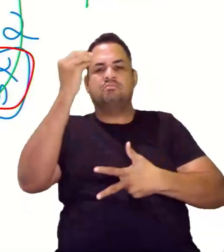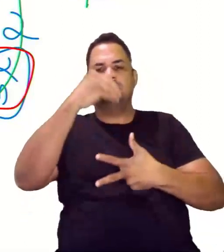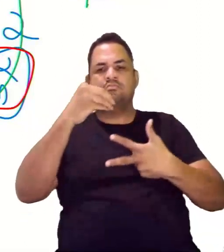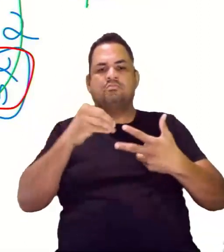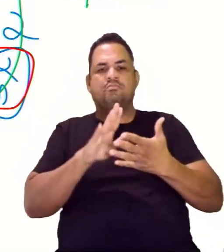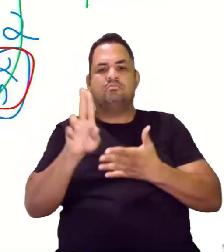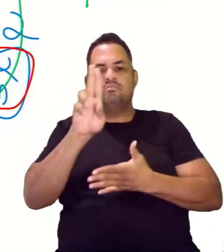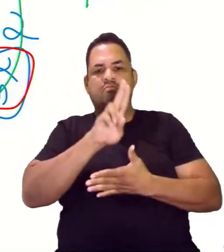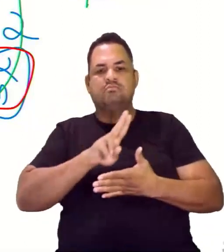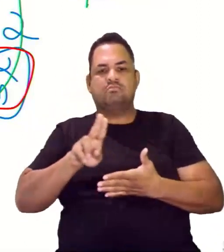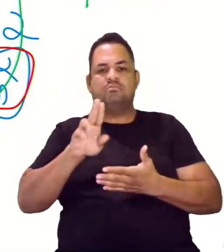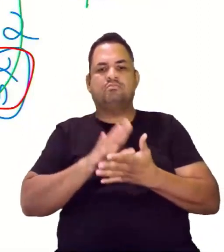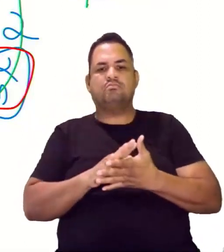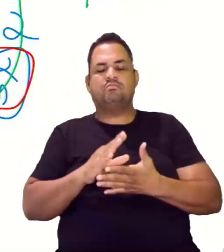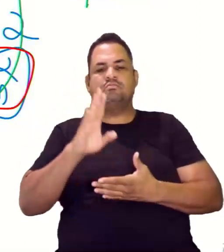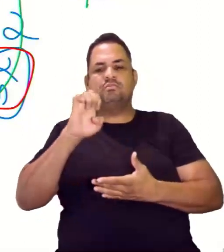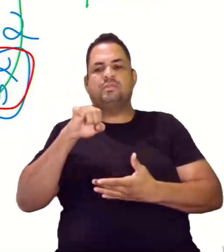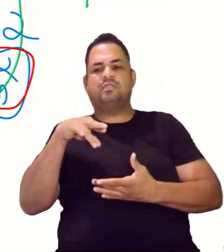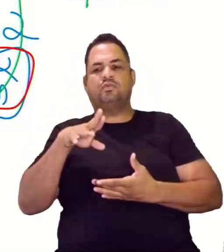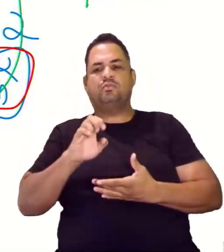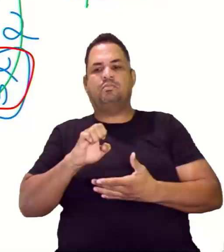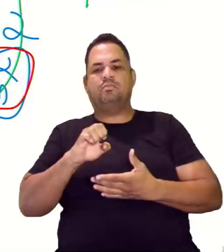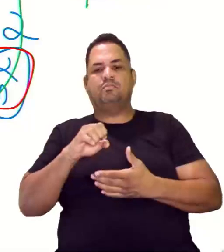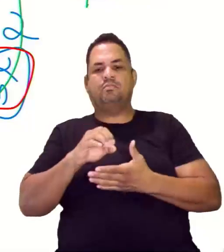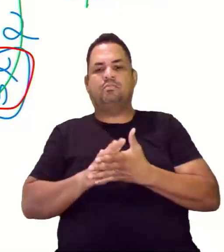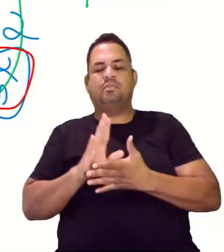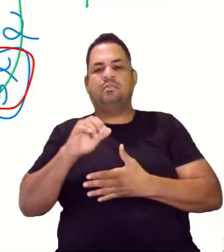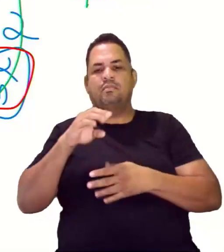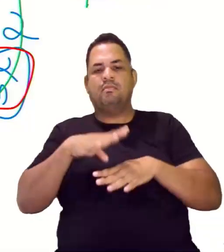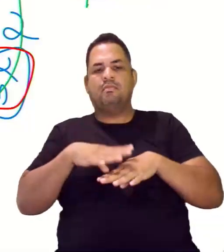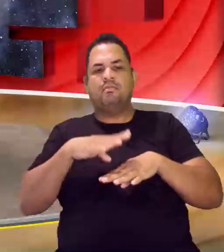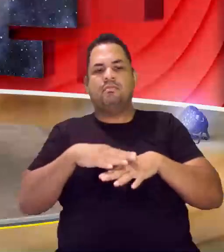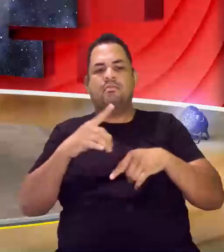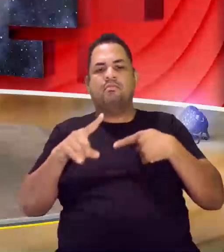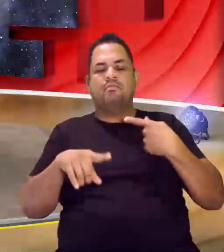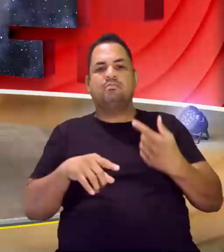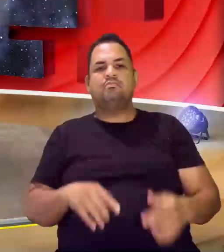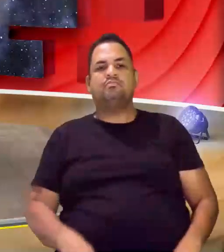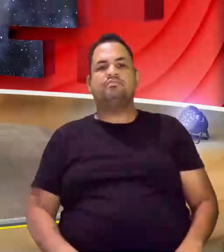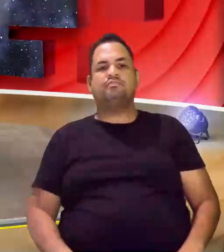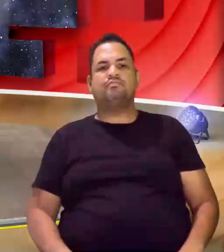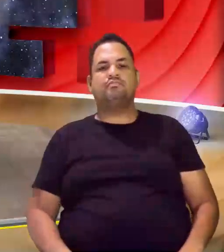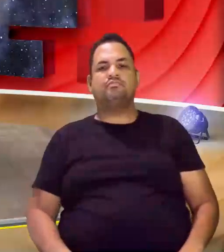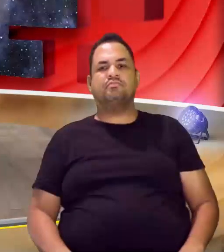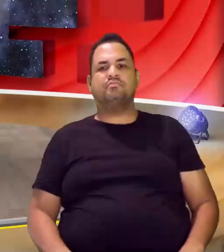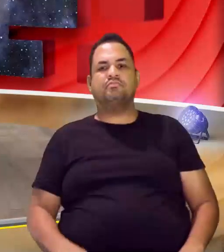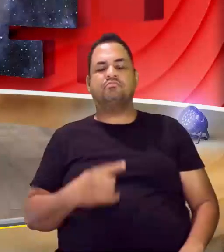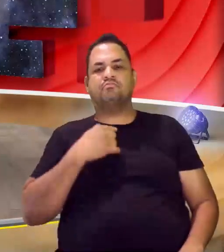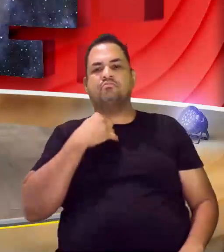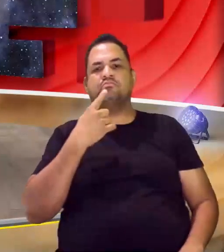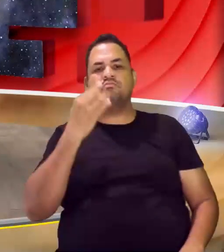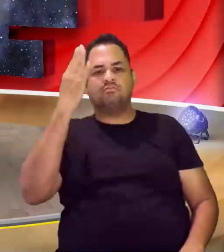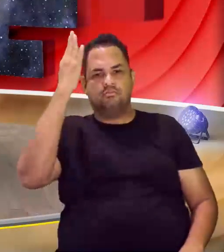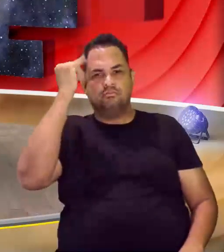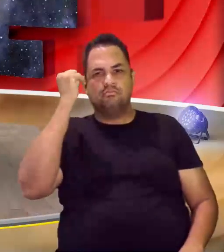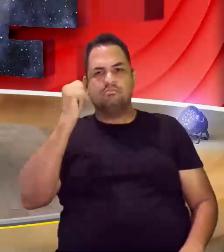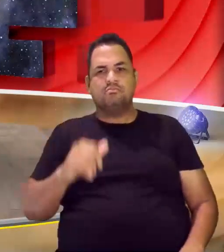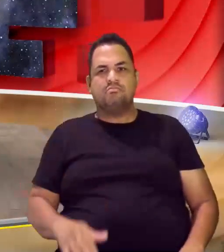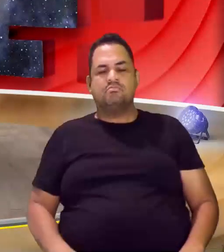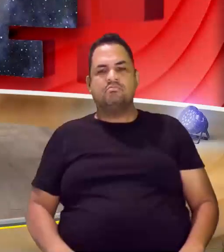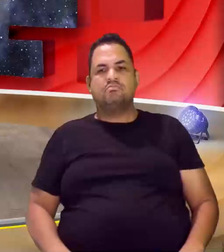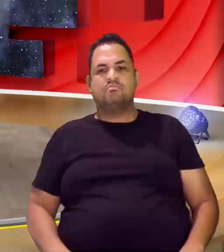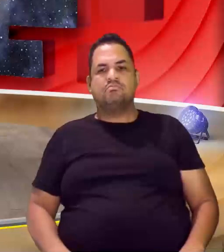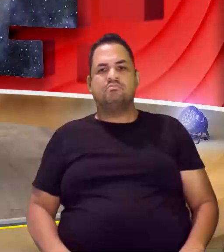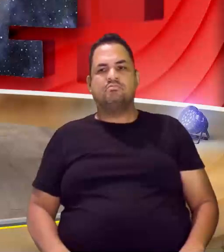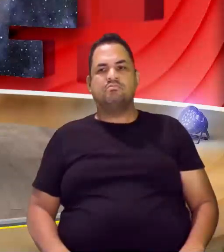Enem aplicada na etnomatemática, né? Olha aí que bacana, né? E aí eu não sei, né? Não dá para saber. Eu